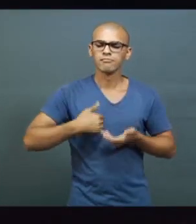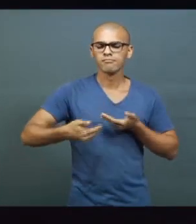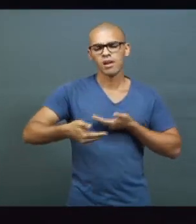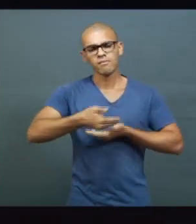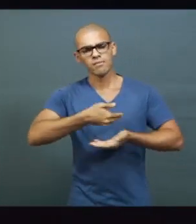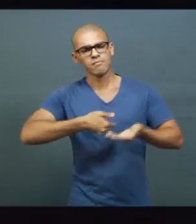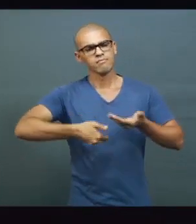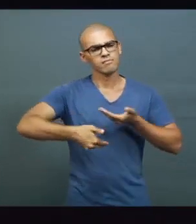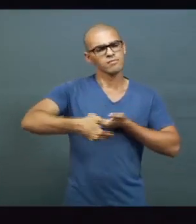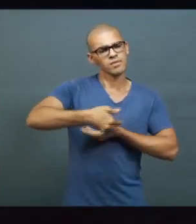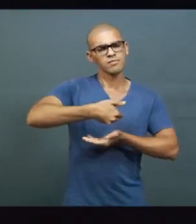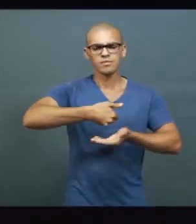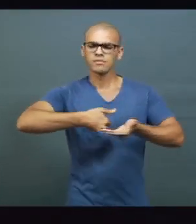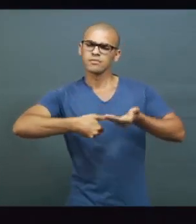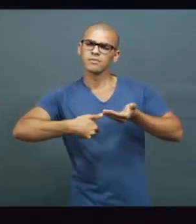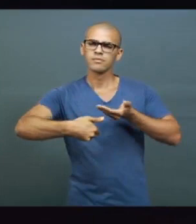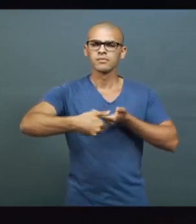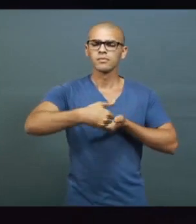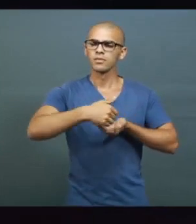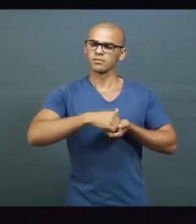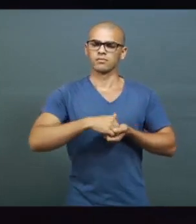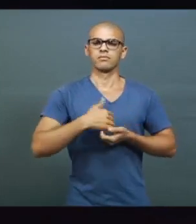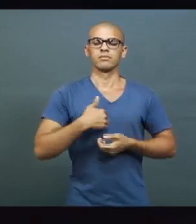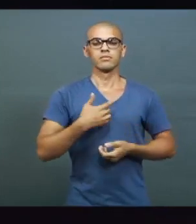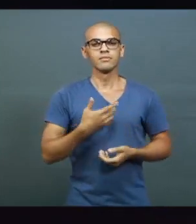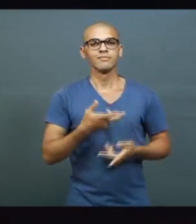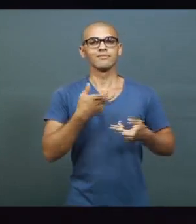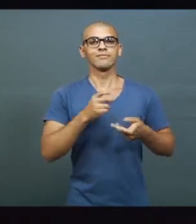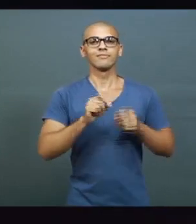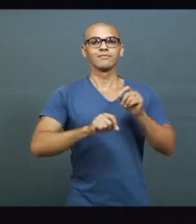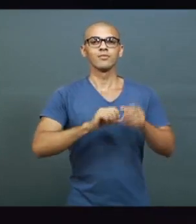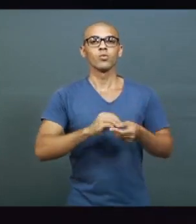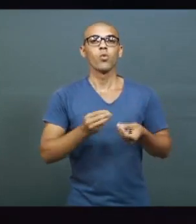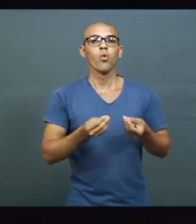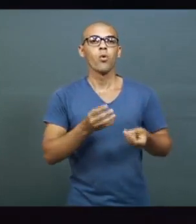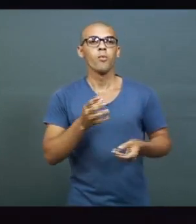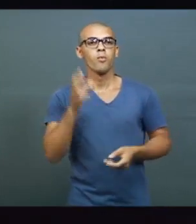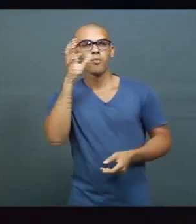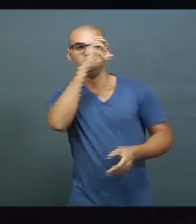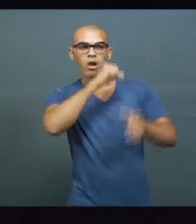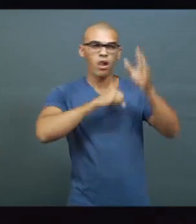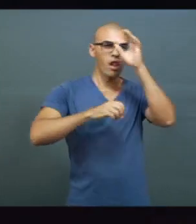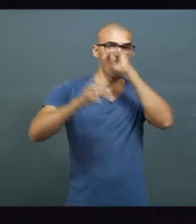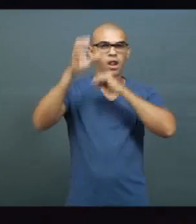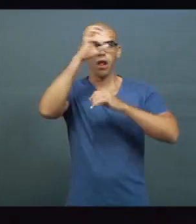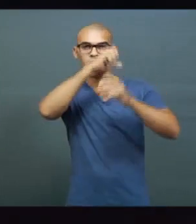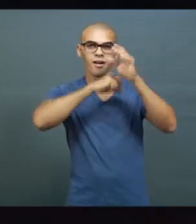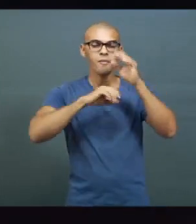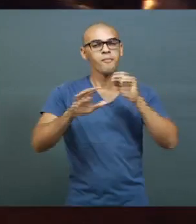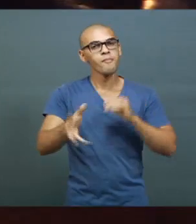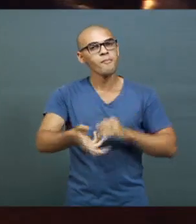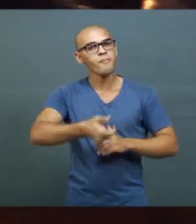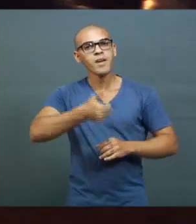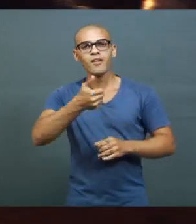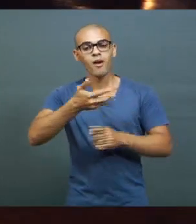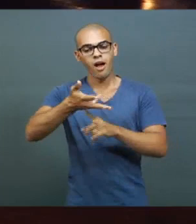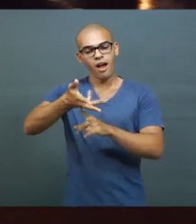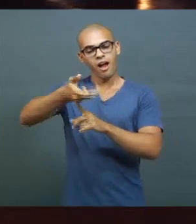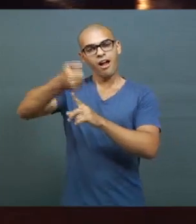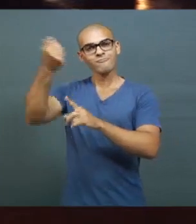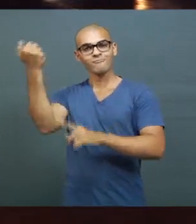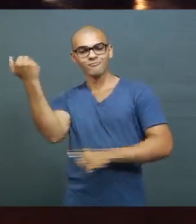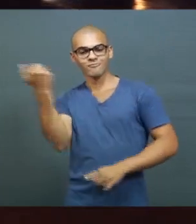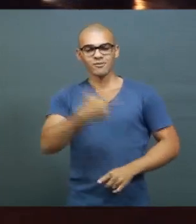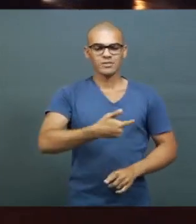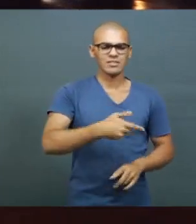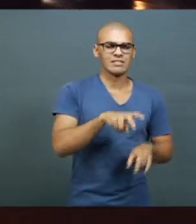o formato de se aprender através da arte era mais fácil do que através de uma sala de aula sentada. Paula veio de